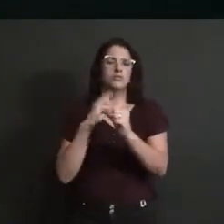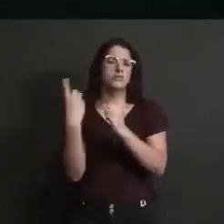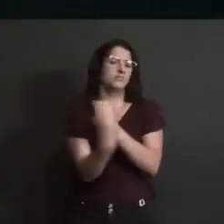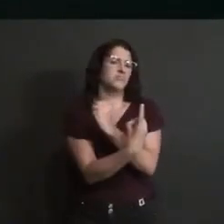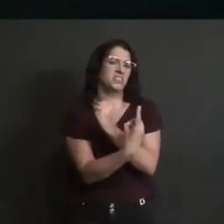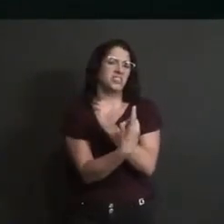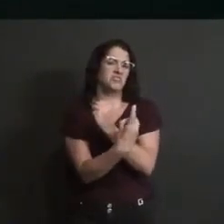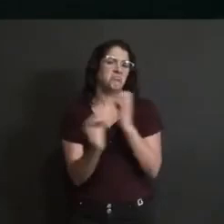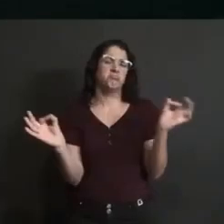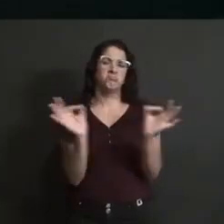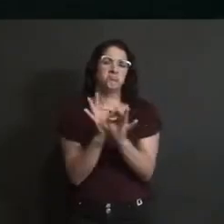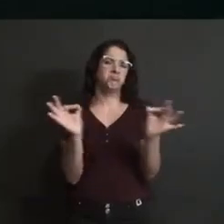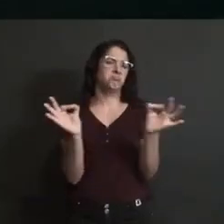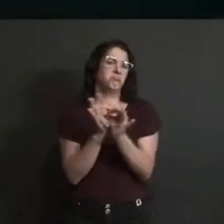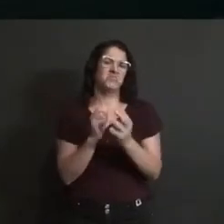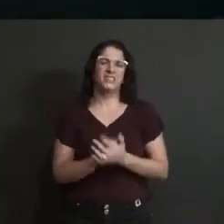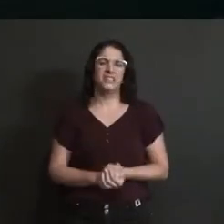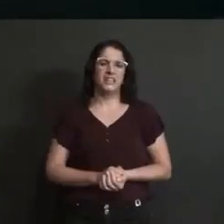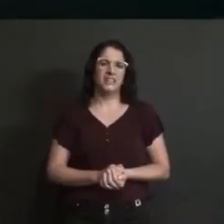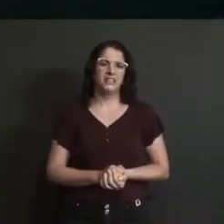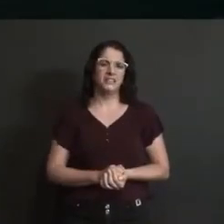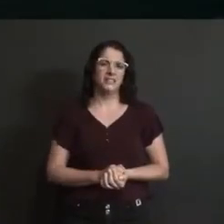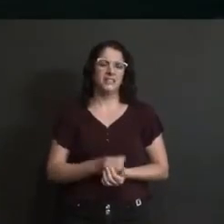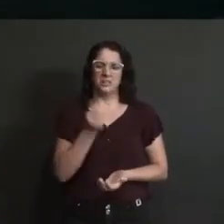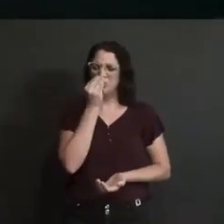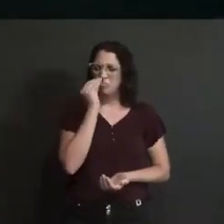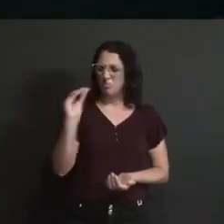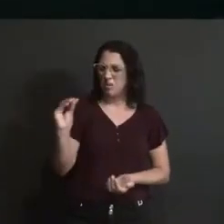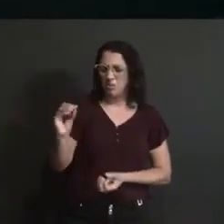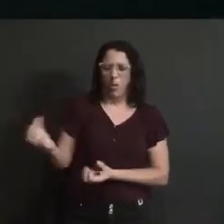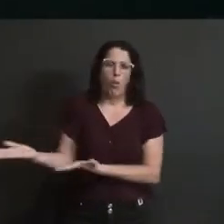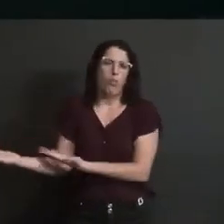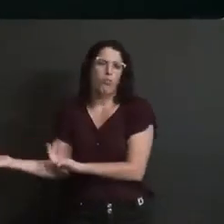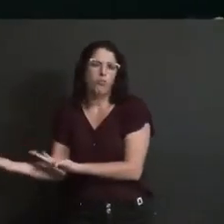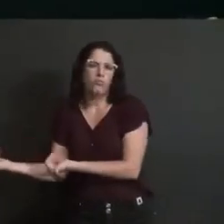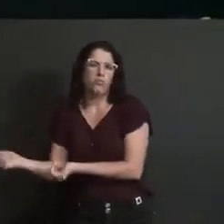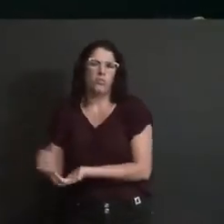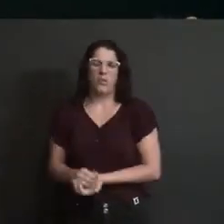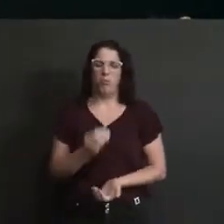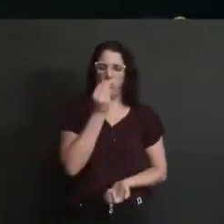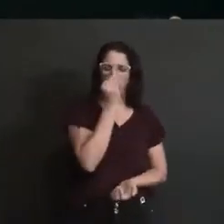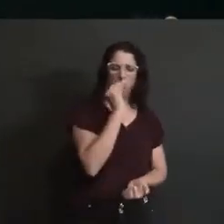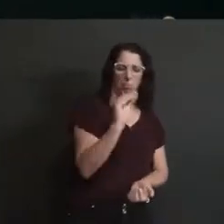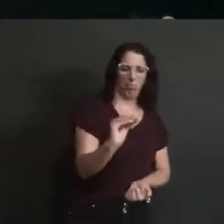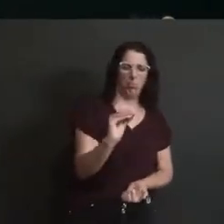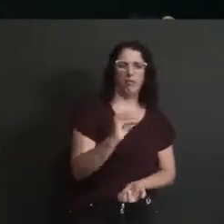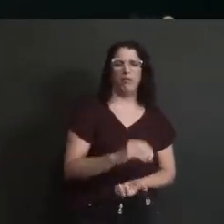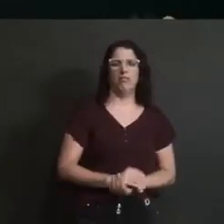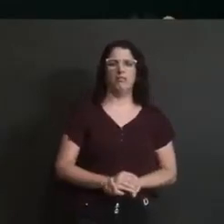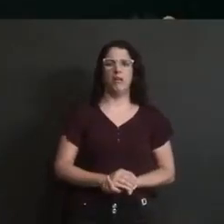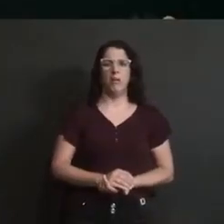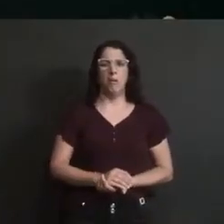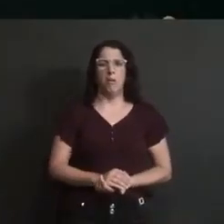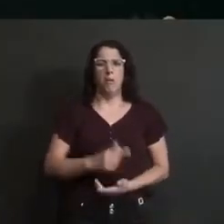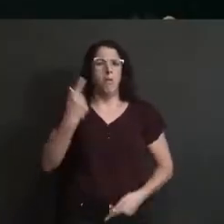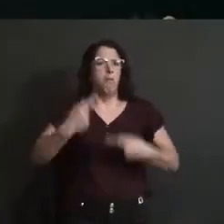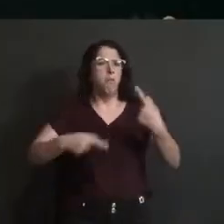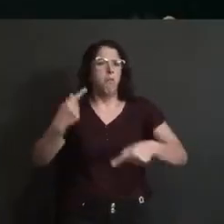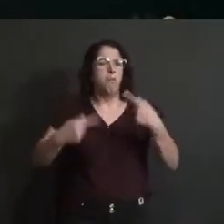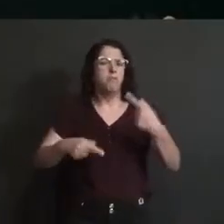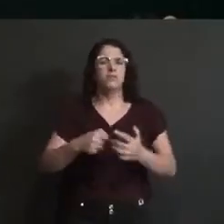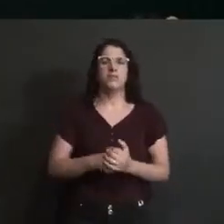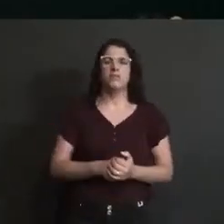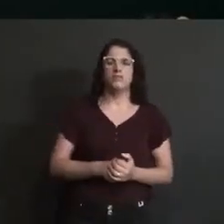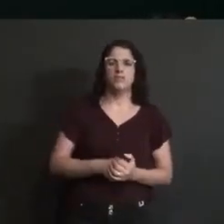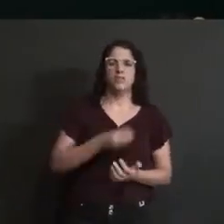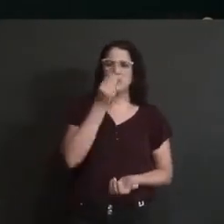ter uma preocupação com os jovens, sem ter uma preocupação com a política, sem ter uma preocupação com os meios de